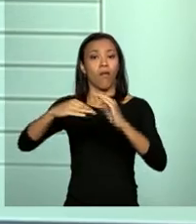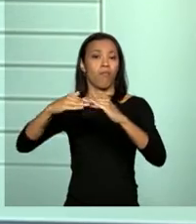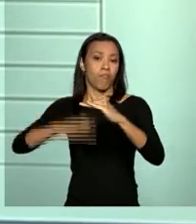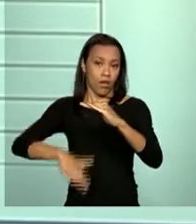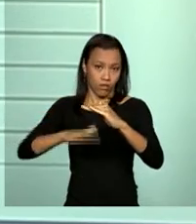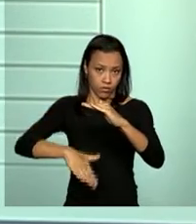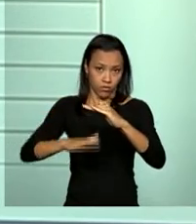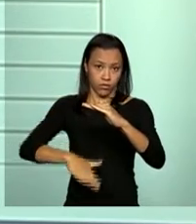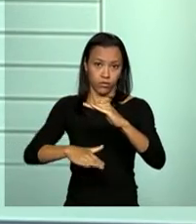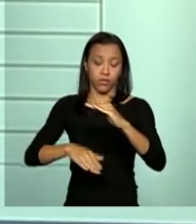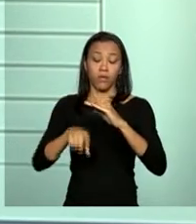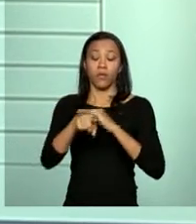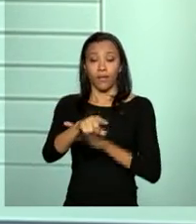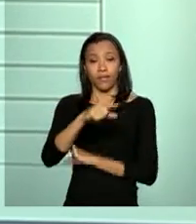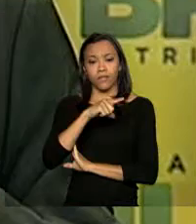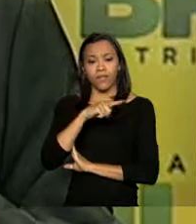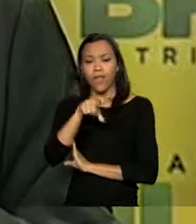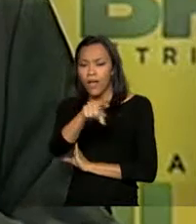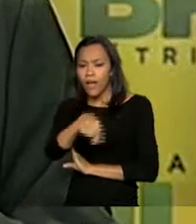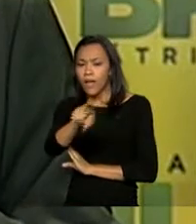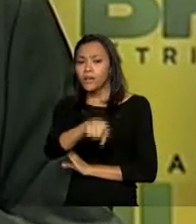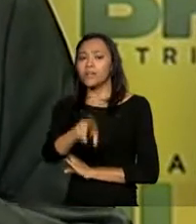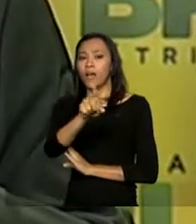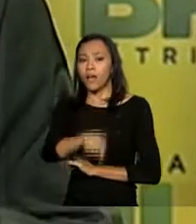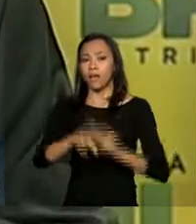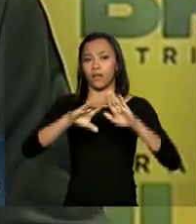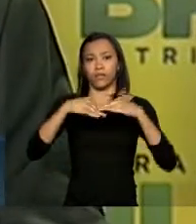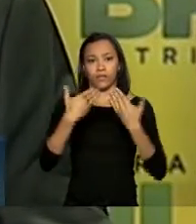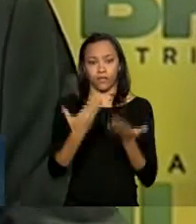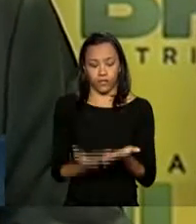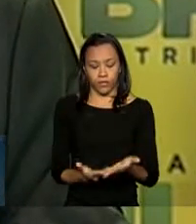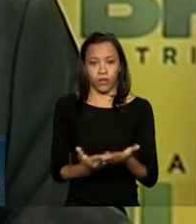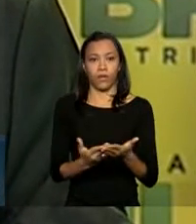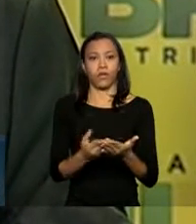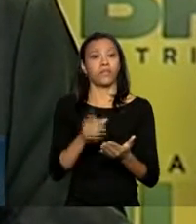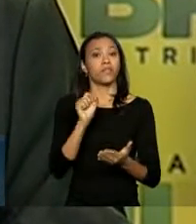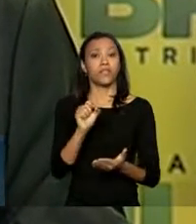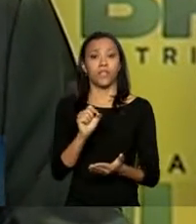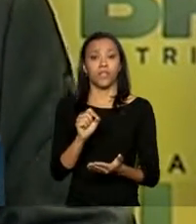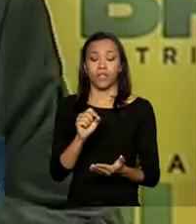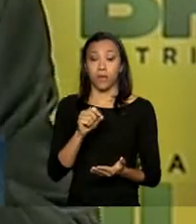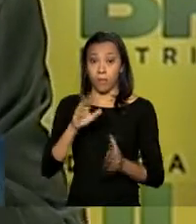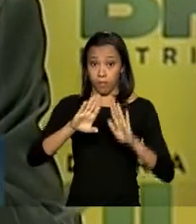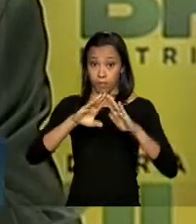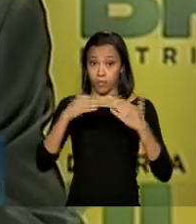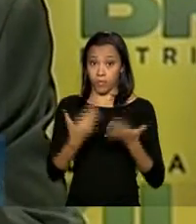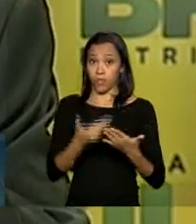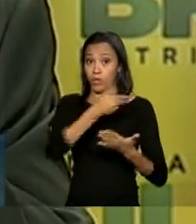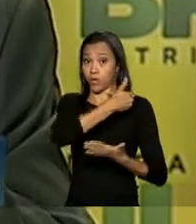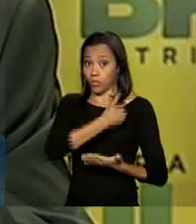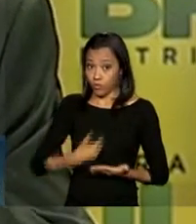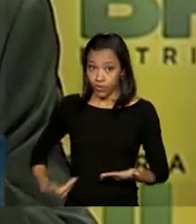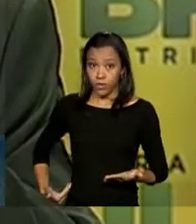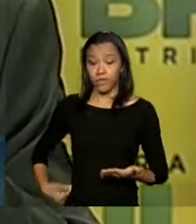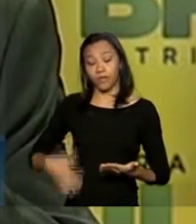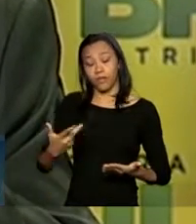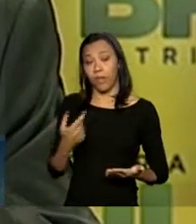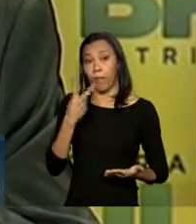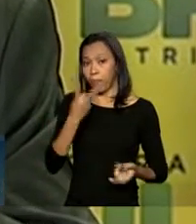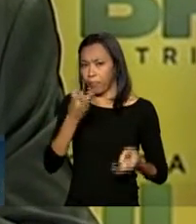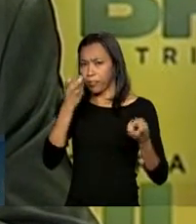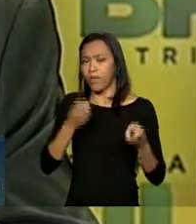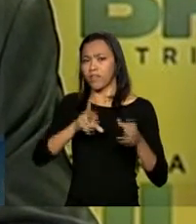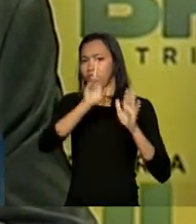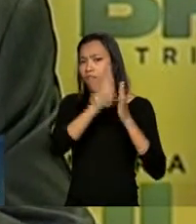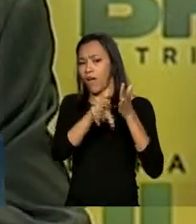têm escolas privadas. Essas aqui são escolas privadas de características públicas. Perceba que são várias escolas